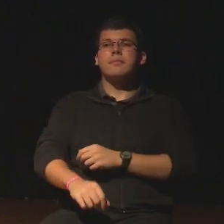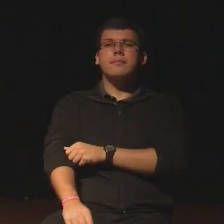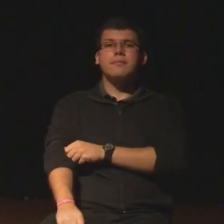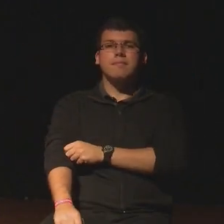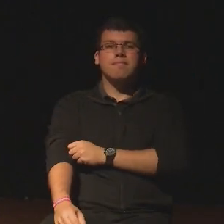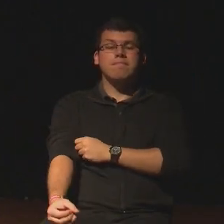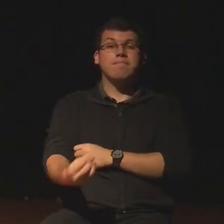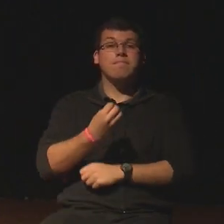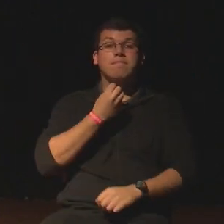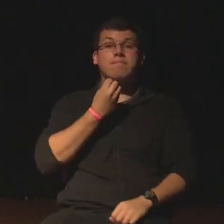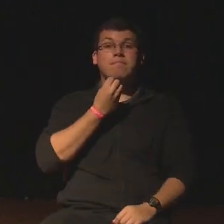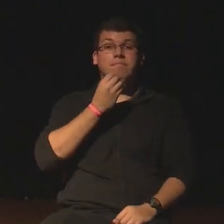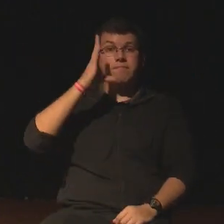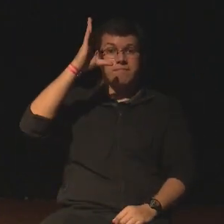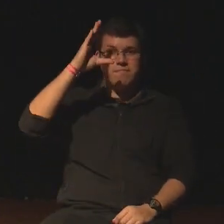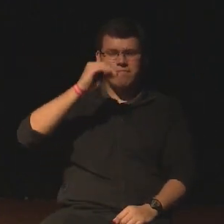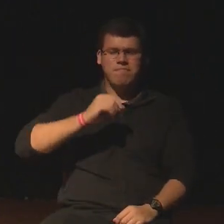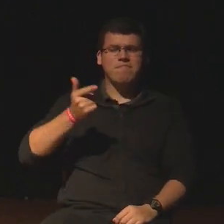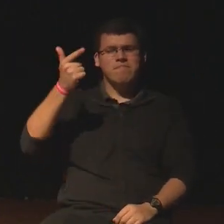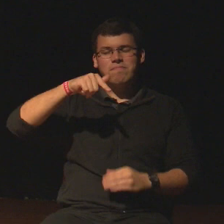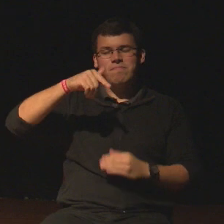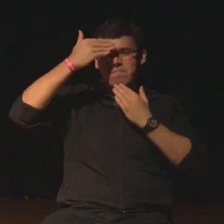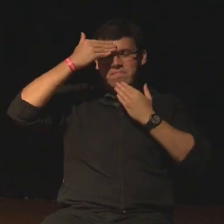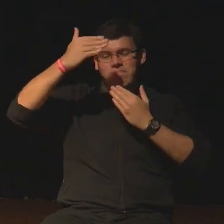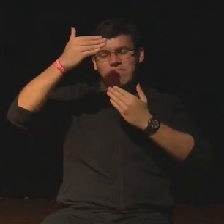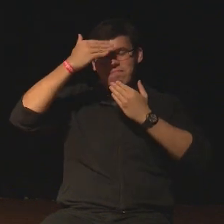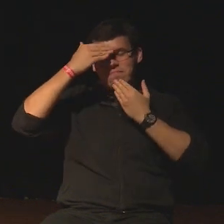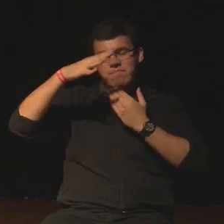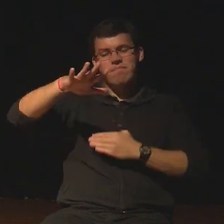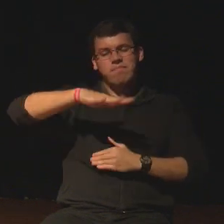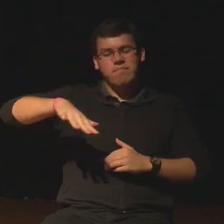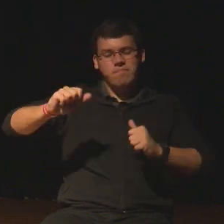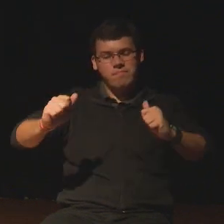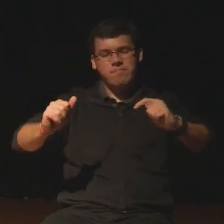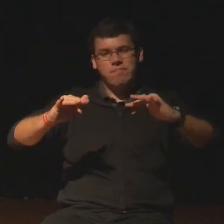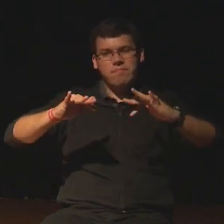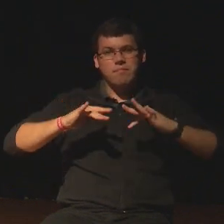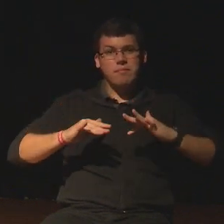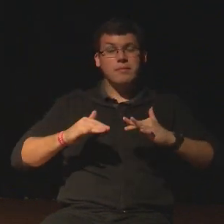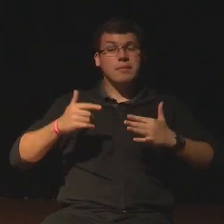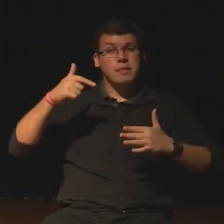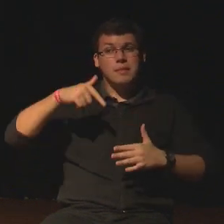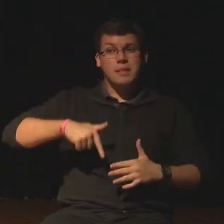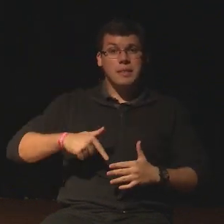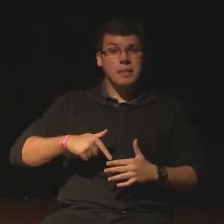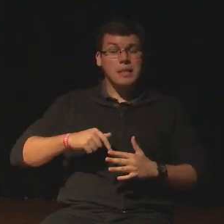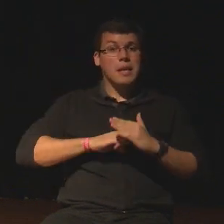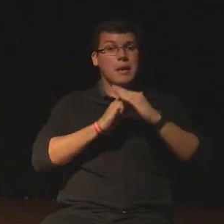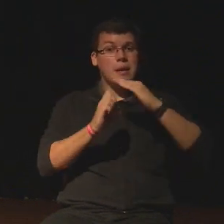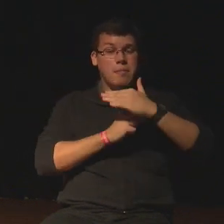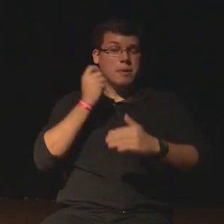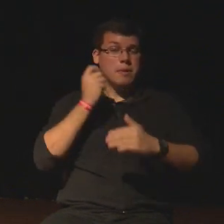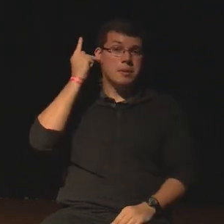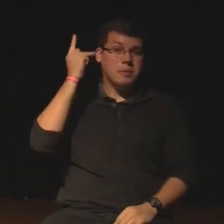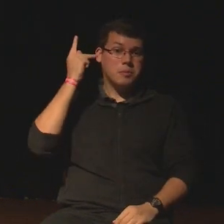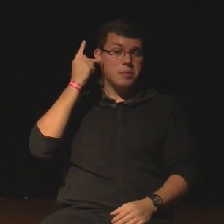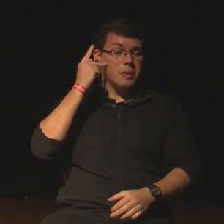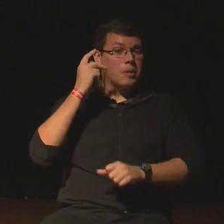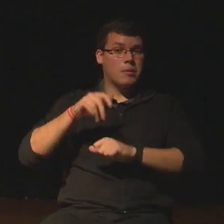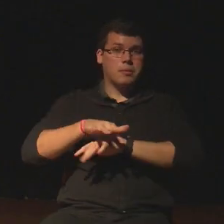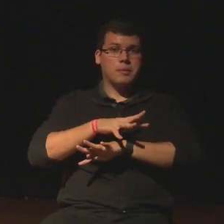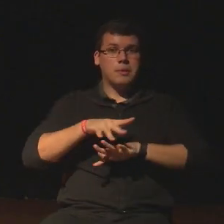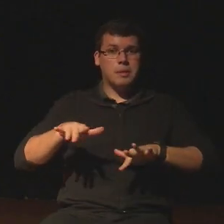Bom, boa noite, pessoal. Mais uma vez, obrigado pela participação. A gente está aqui pela São Paulo Urbanismo para dar todo o suporte que for necessário a